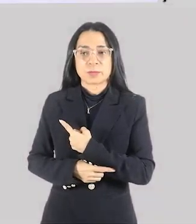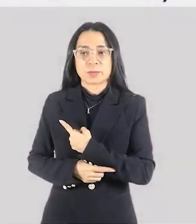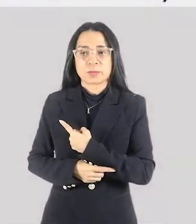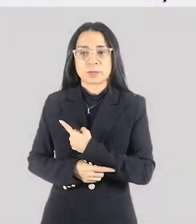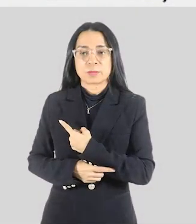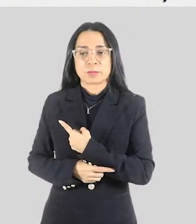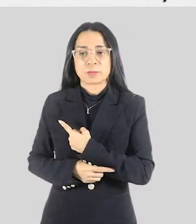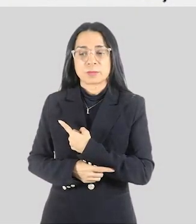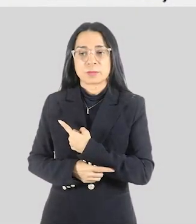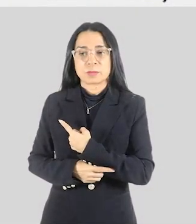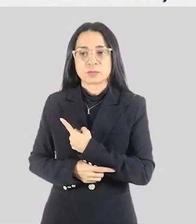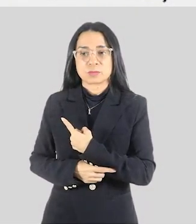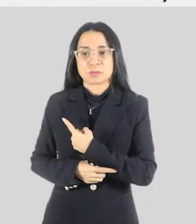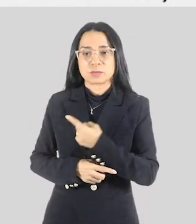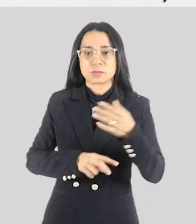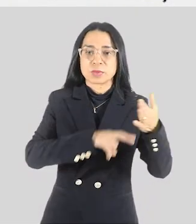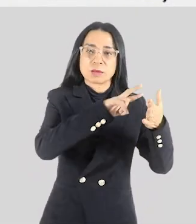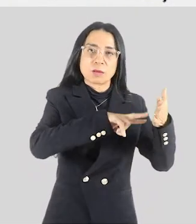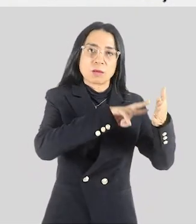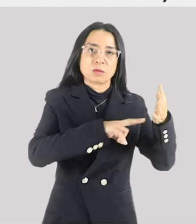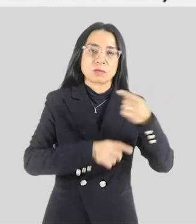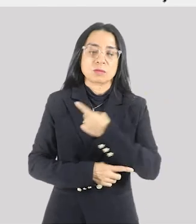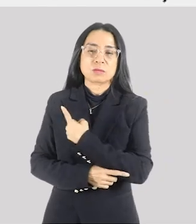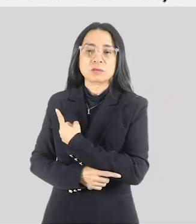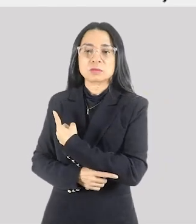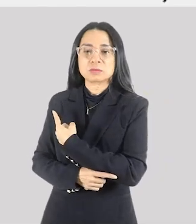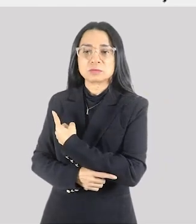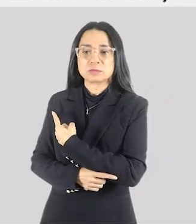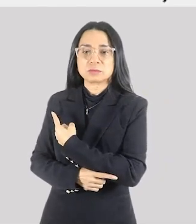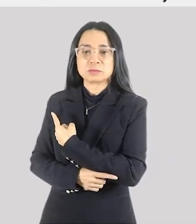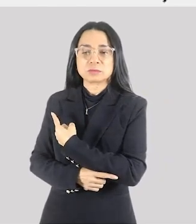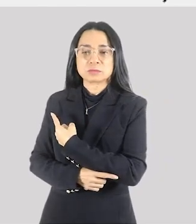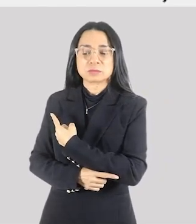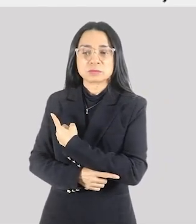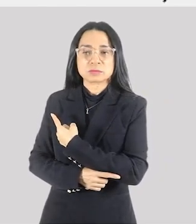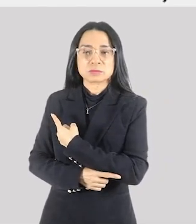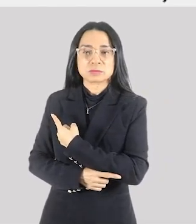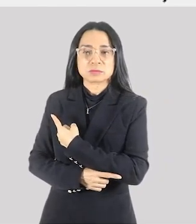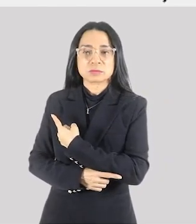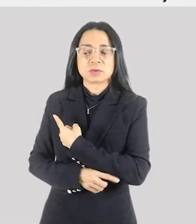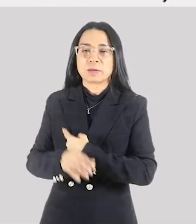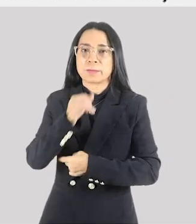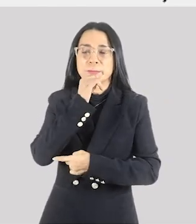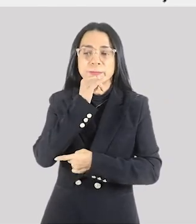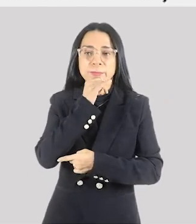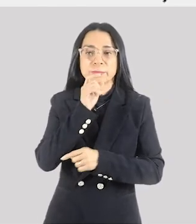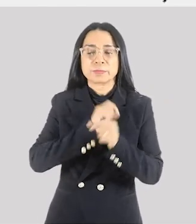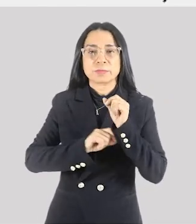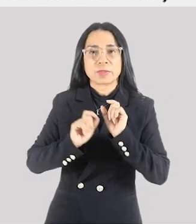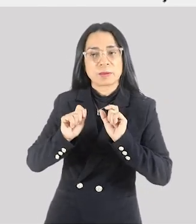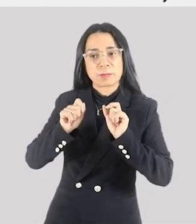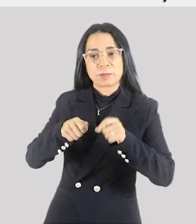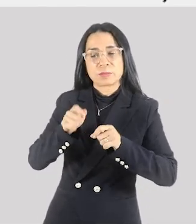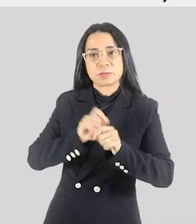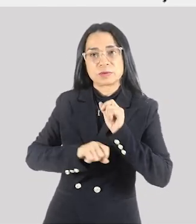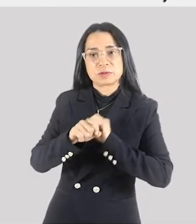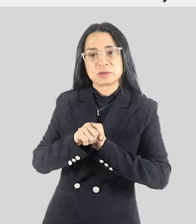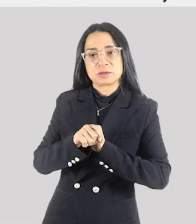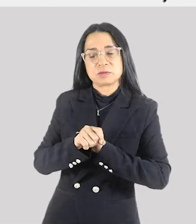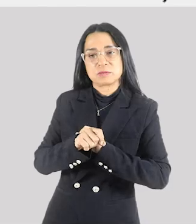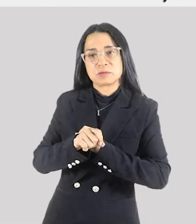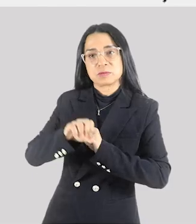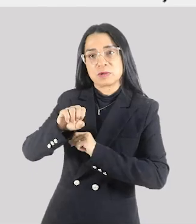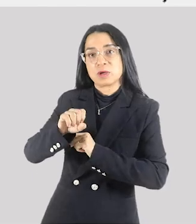Sujeitam-se apenas aos controles constitucionalmente previstos que uns exercem sobre os outros. Por exemplo, é possível que o